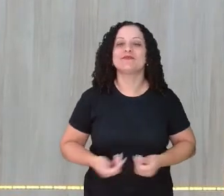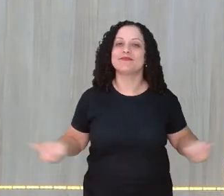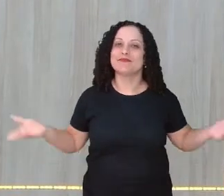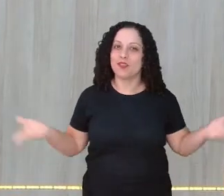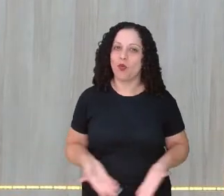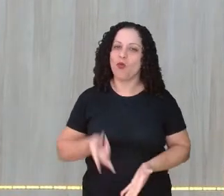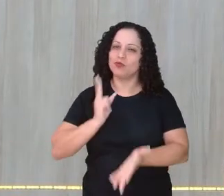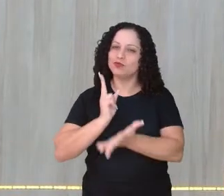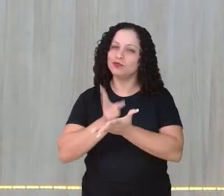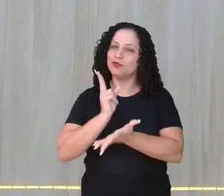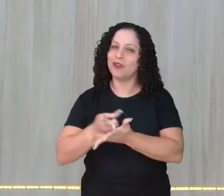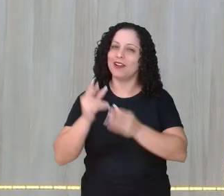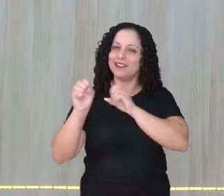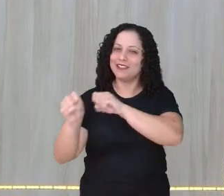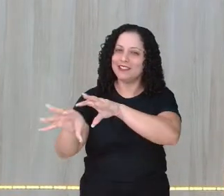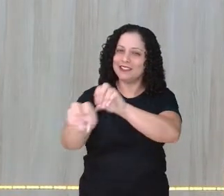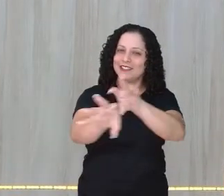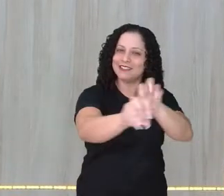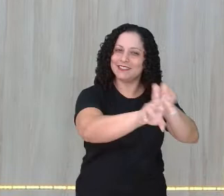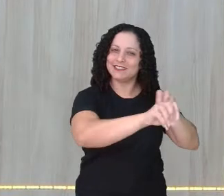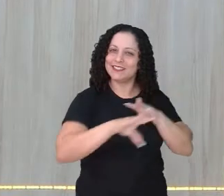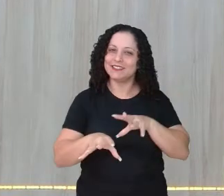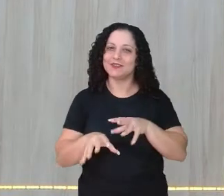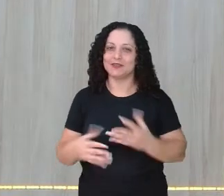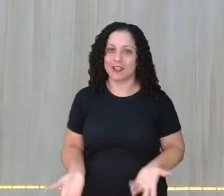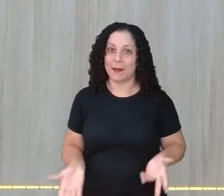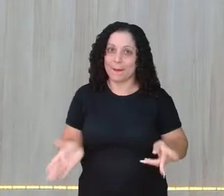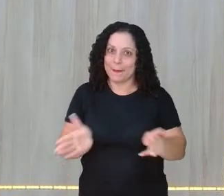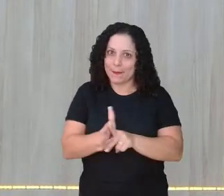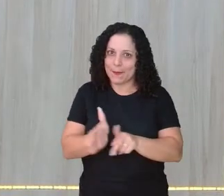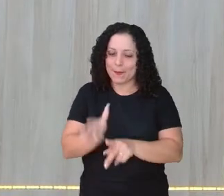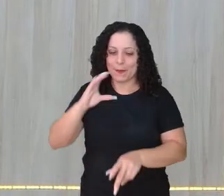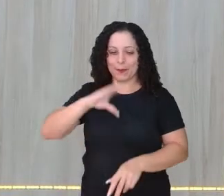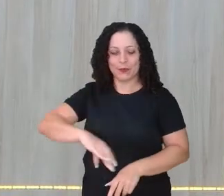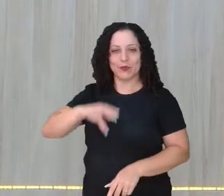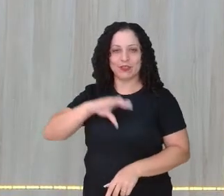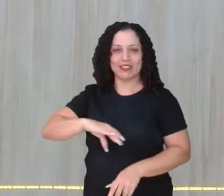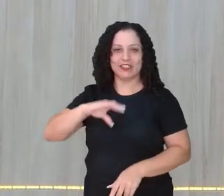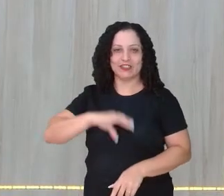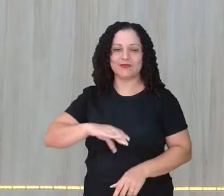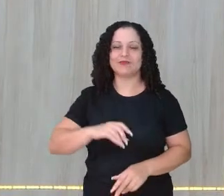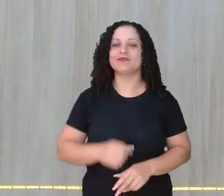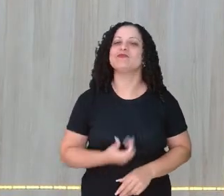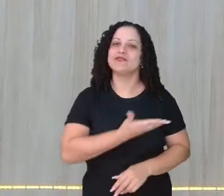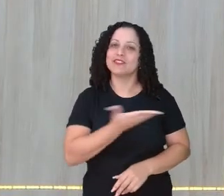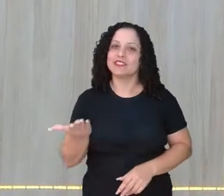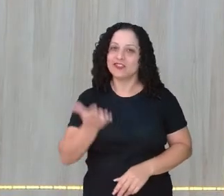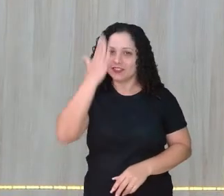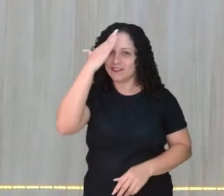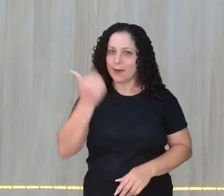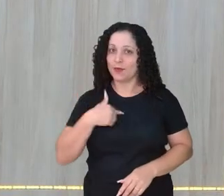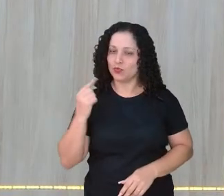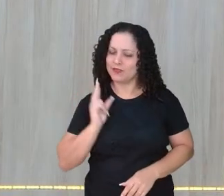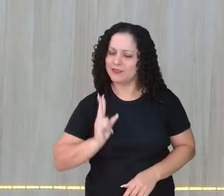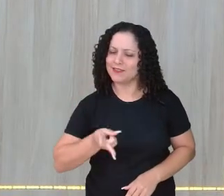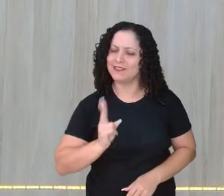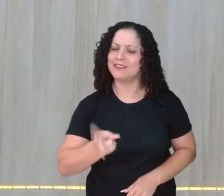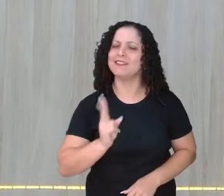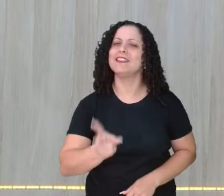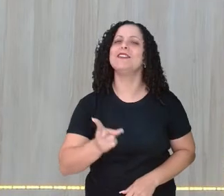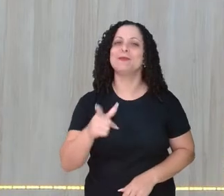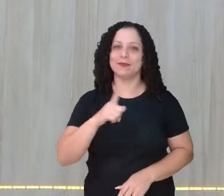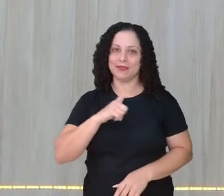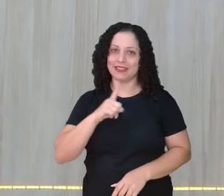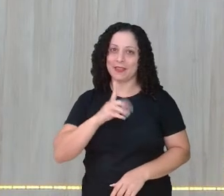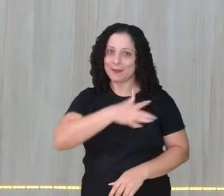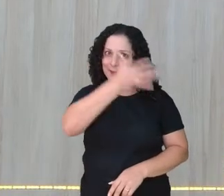aqui falando sobre essa riqueza de língua portuguesa, vocês sabem que eu não estou sozinha e nunca estarei